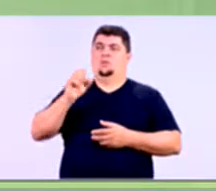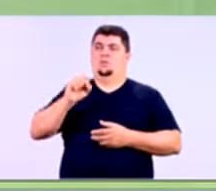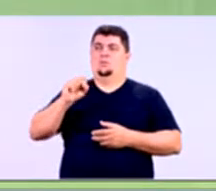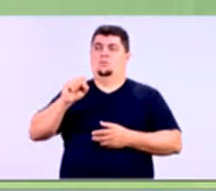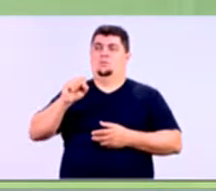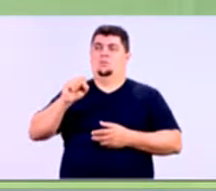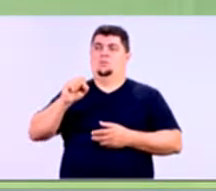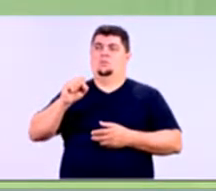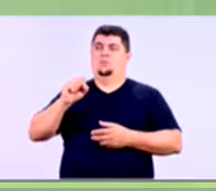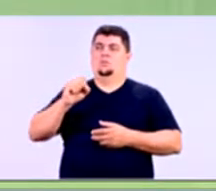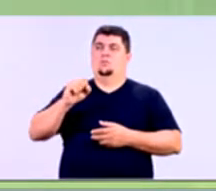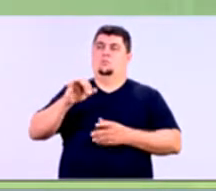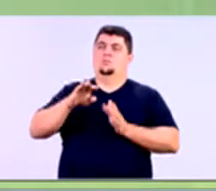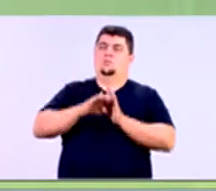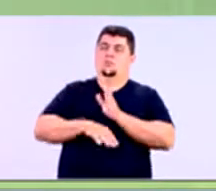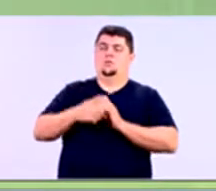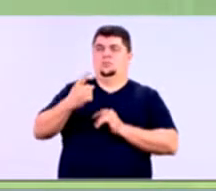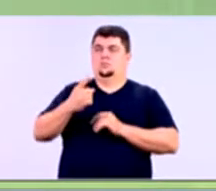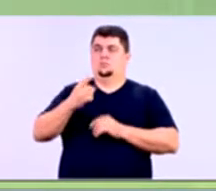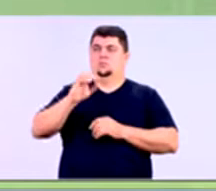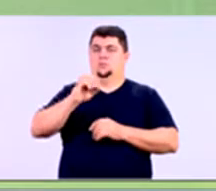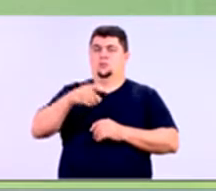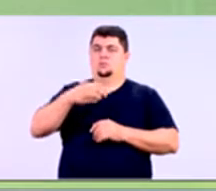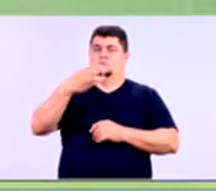1,3448 menos 1, que vai dar